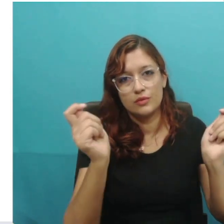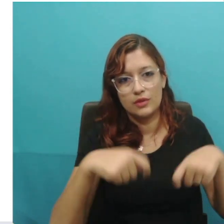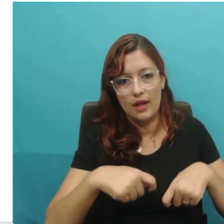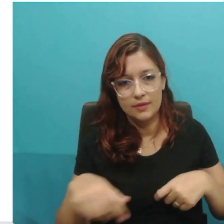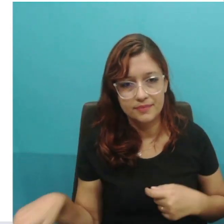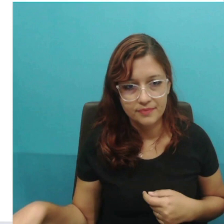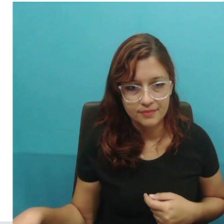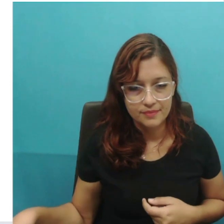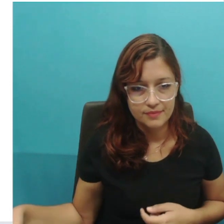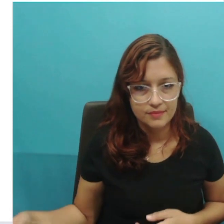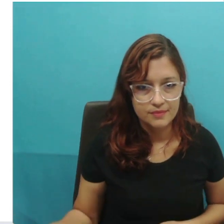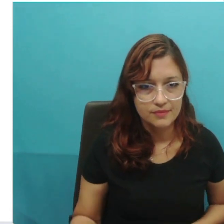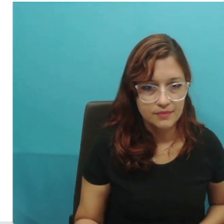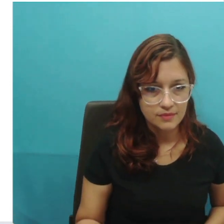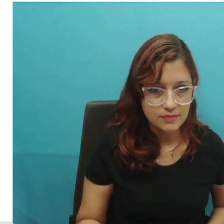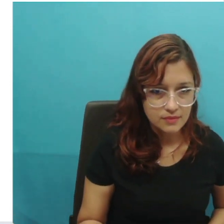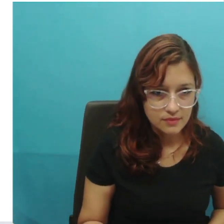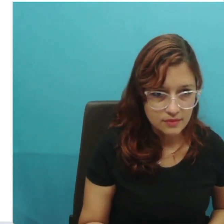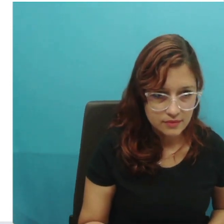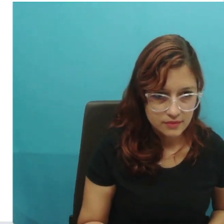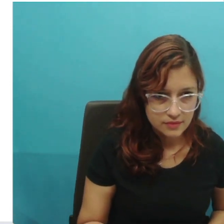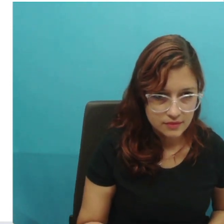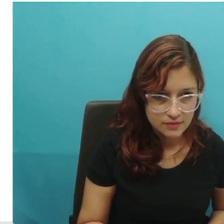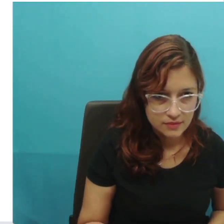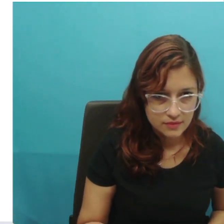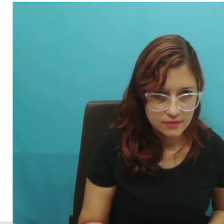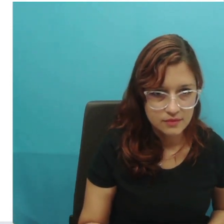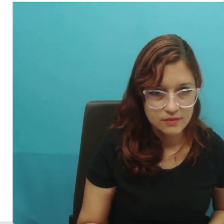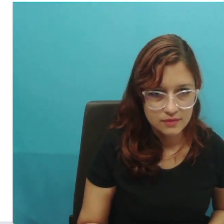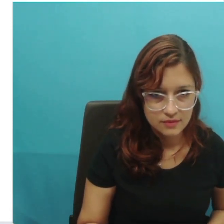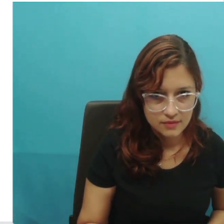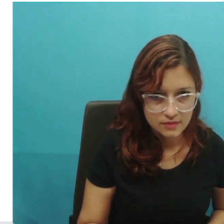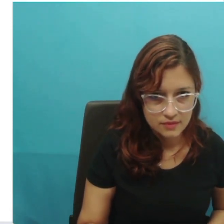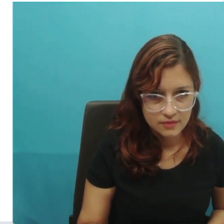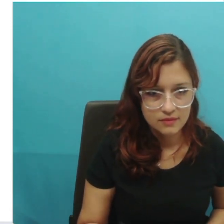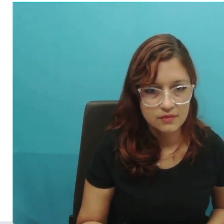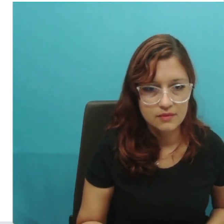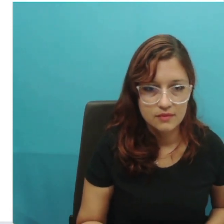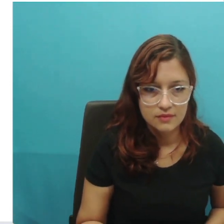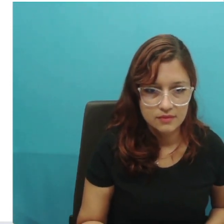Então, eu posso juntar tudo isso numa mesma frase. Ó.